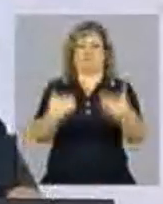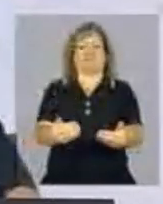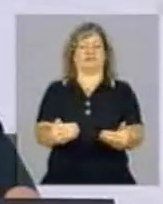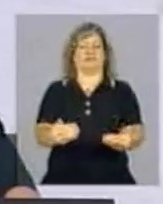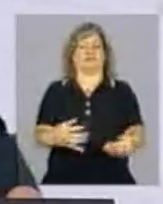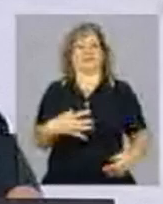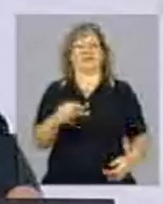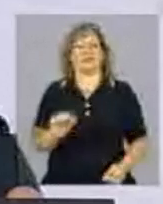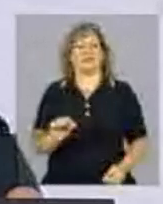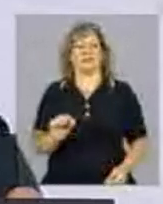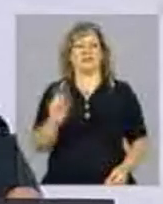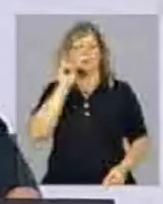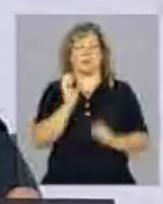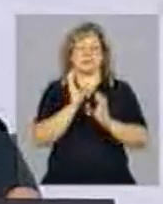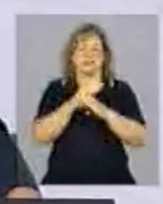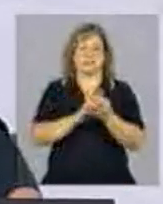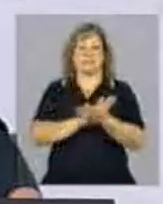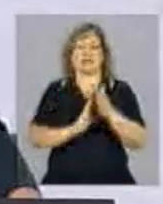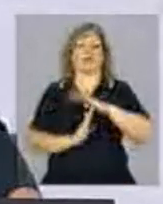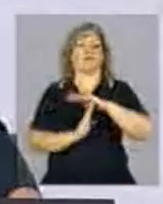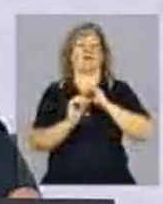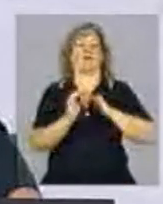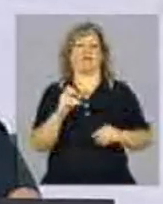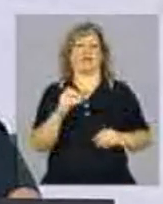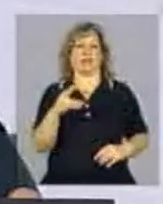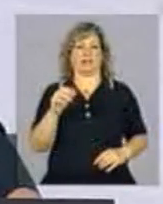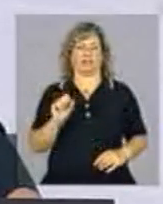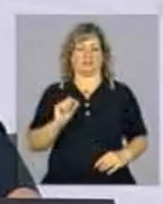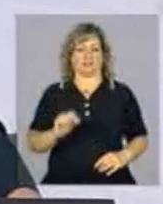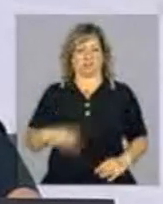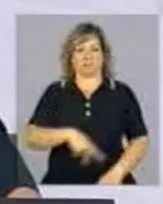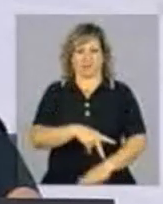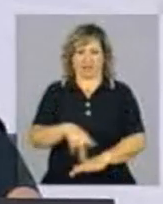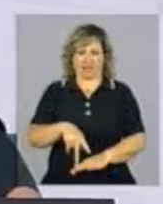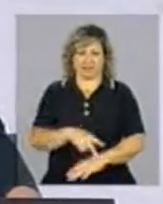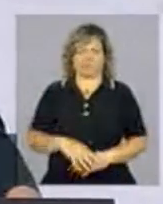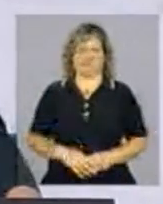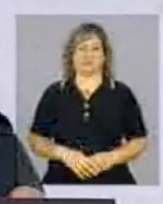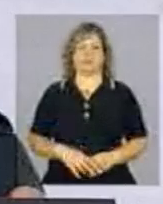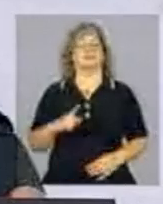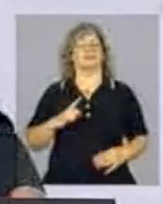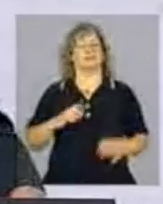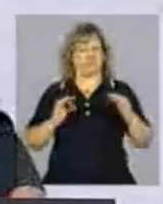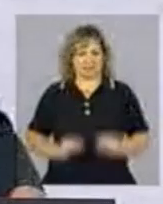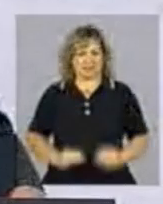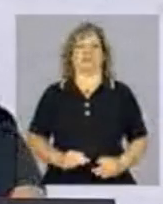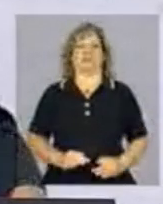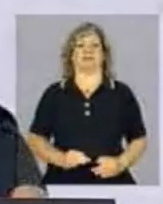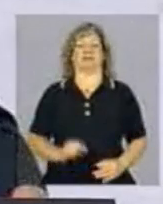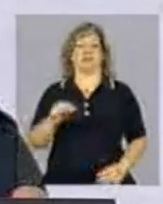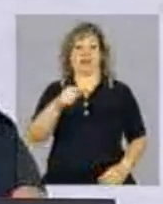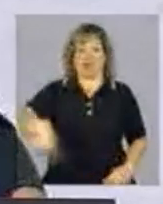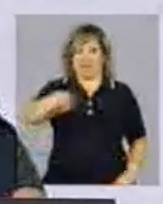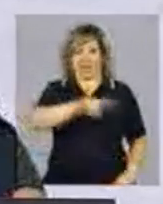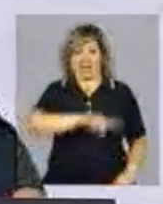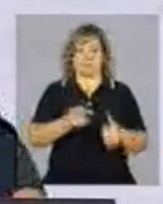no sentido da ciência sem fronteiras no nosso país. temos certeza que a